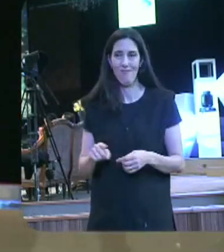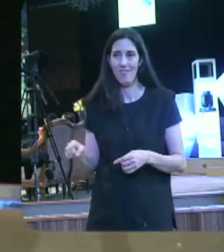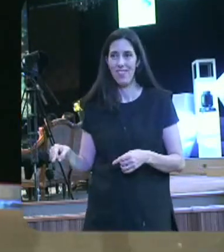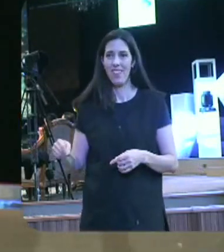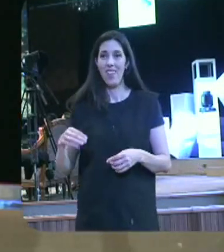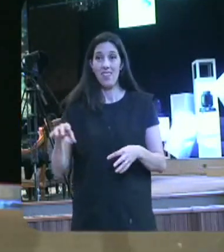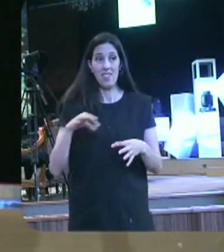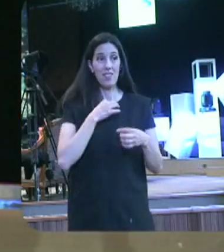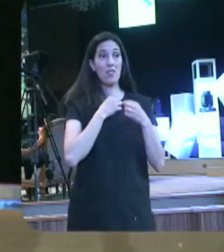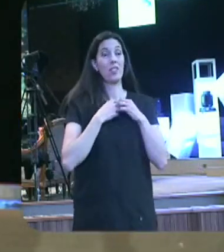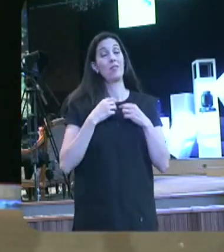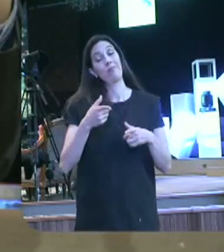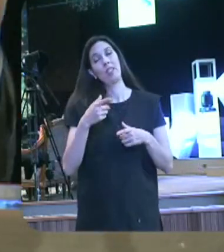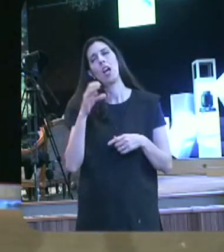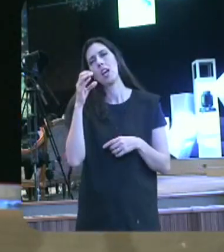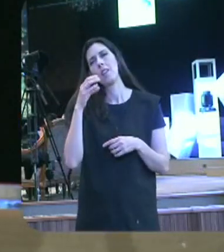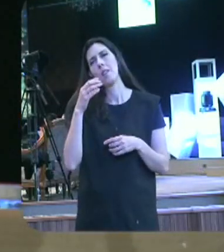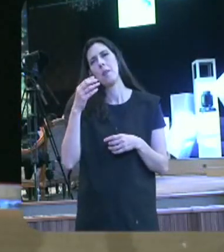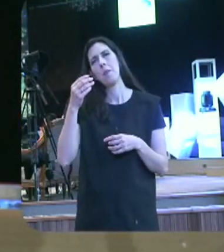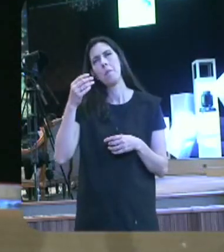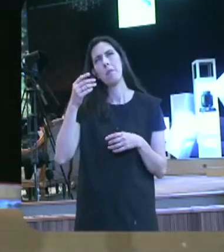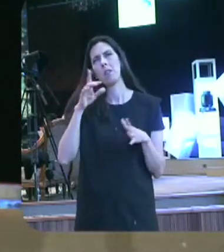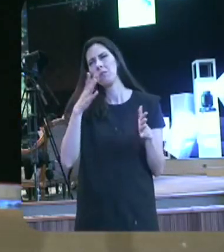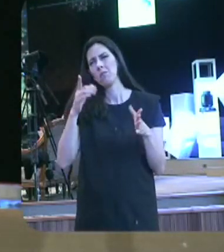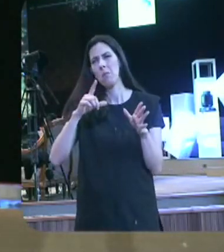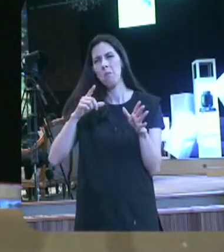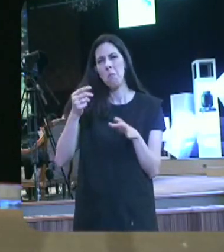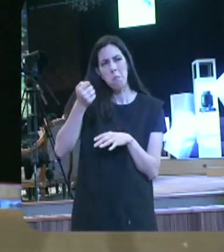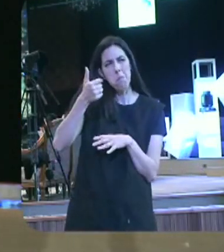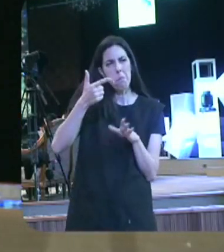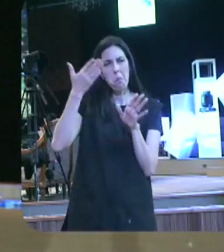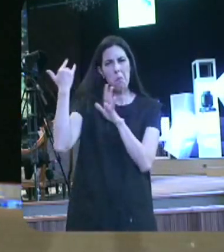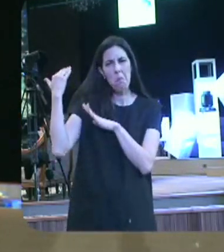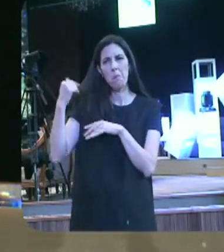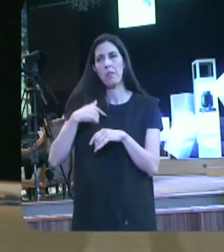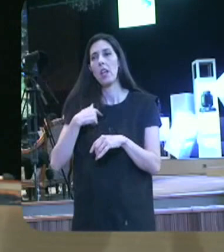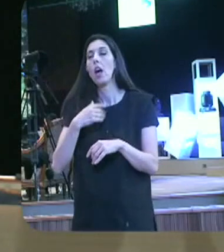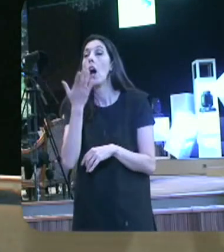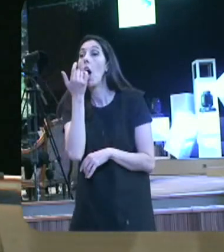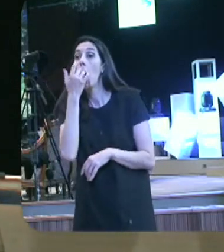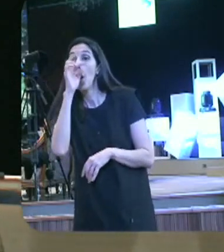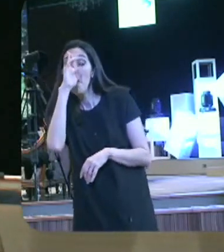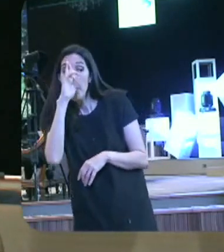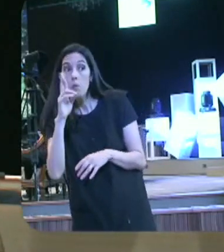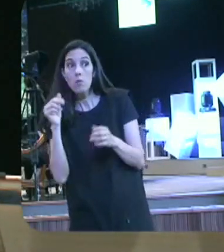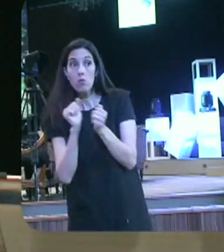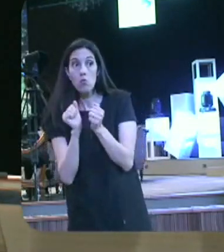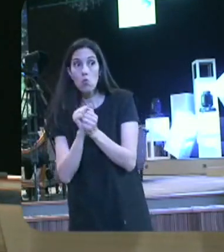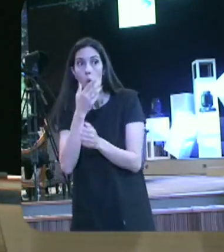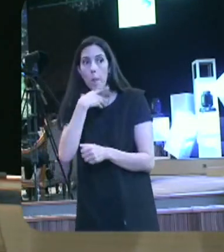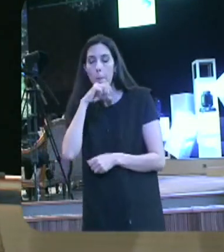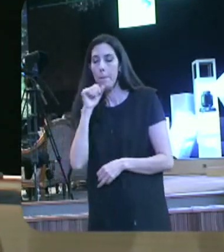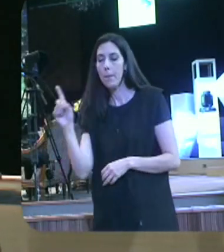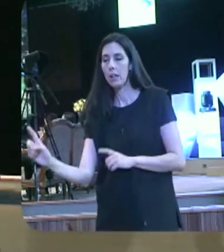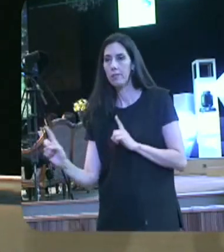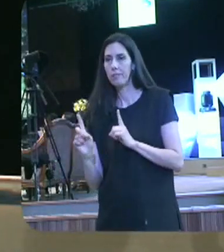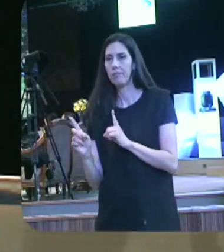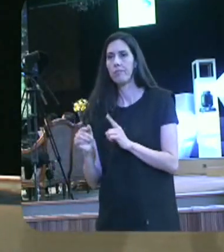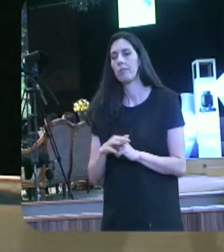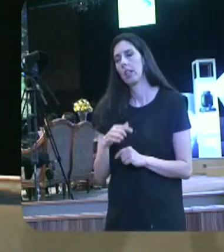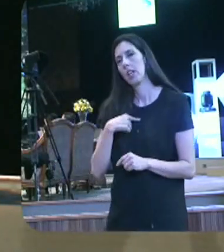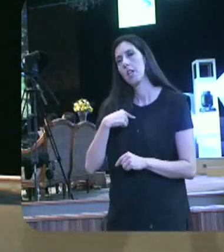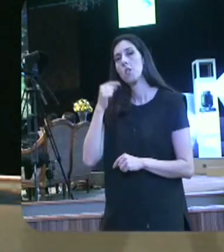Recentemente eu almocei com o papai dessa criança e descobri a nova maneira que ele e a